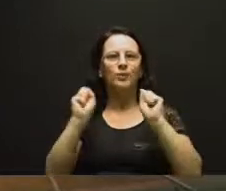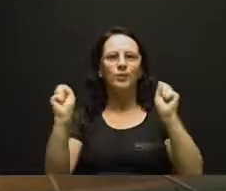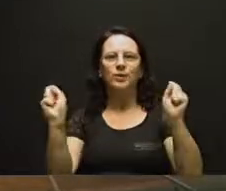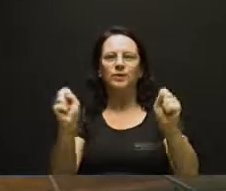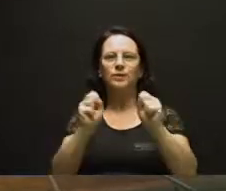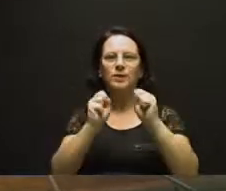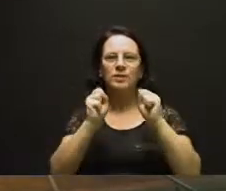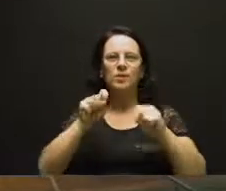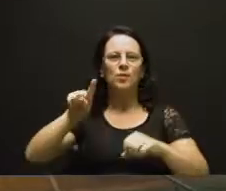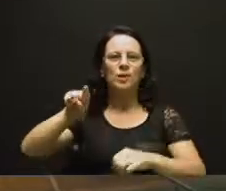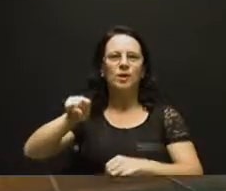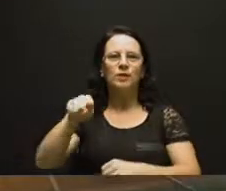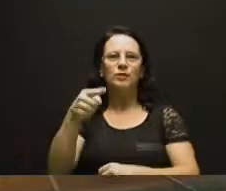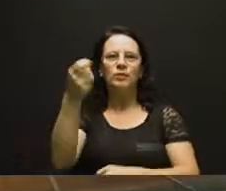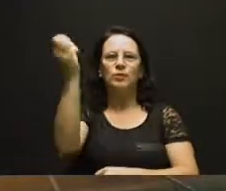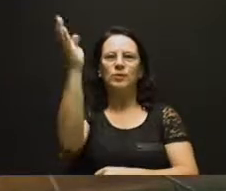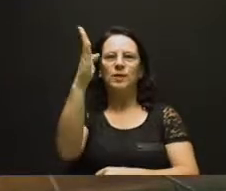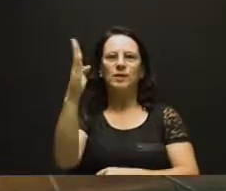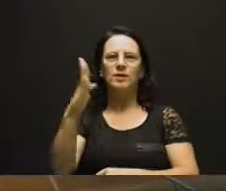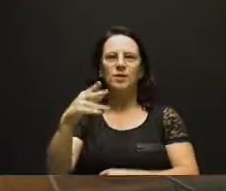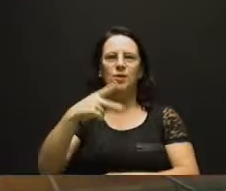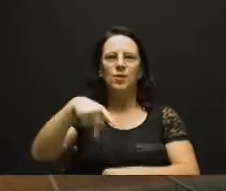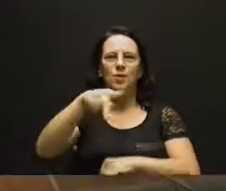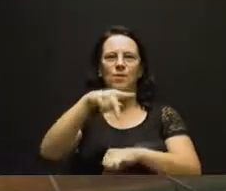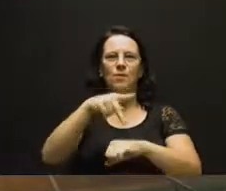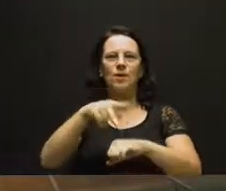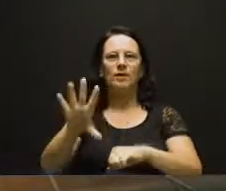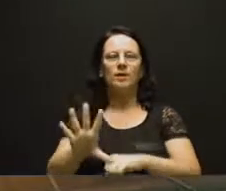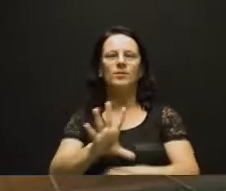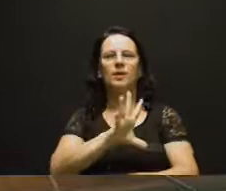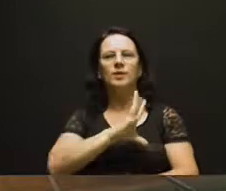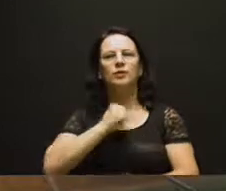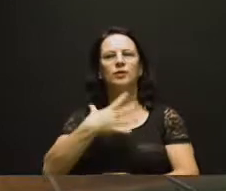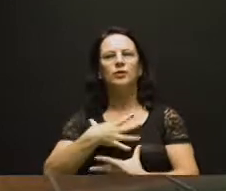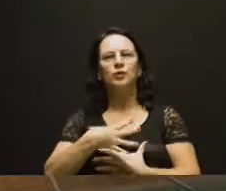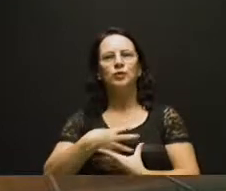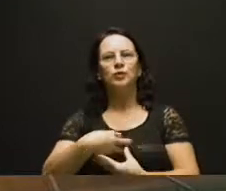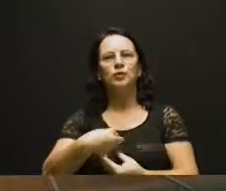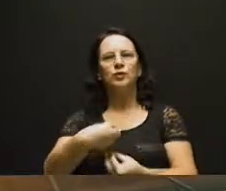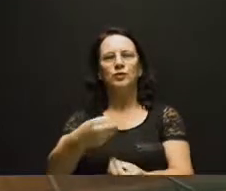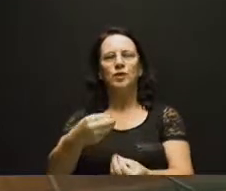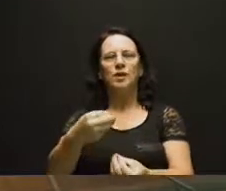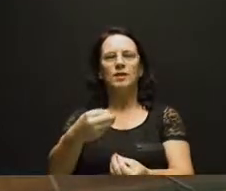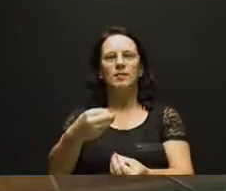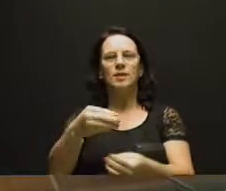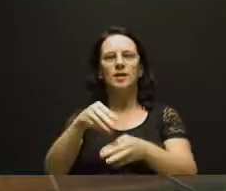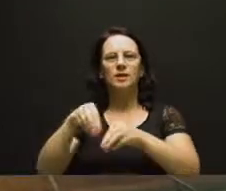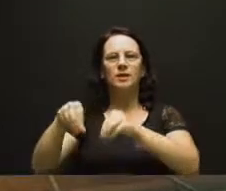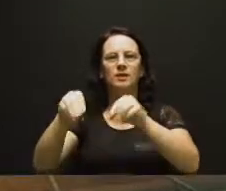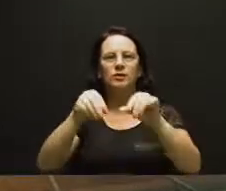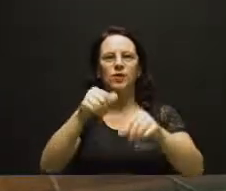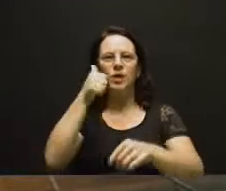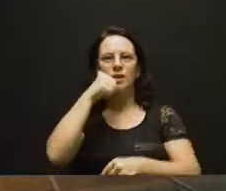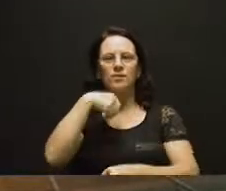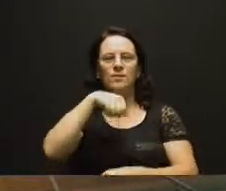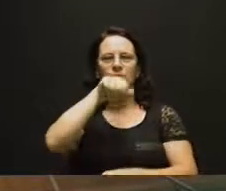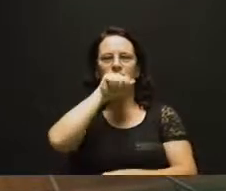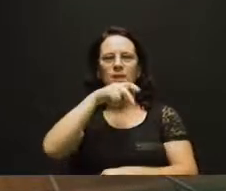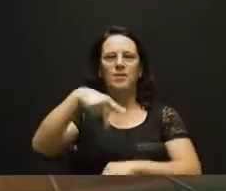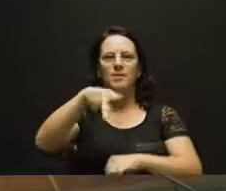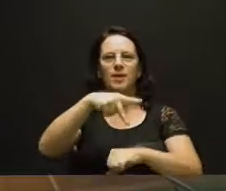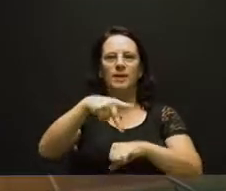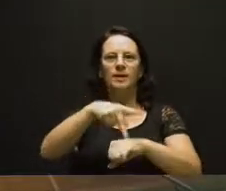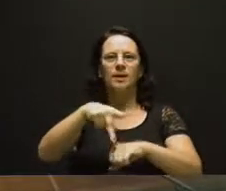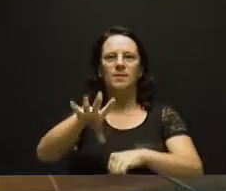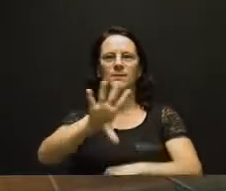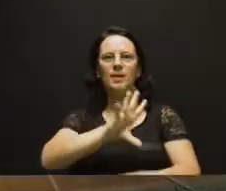entre outras mil estudam cinco patriotas dos filhos de inscrição a pátria amada